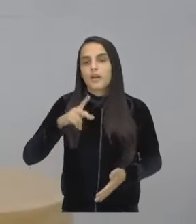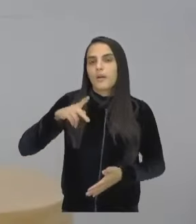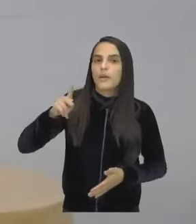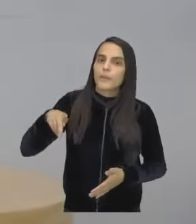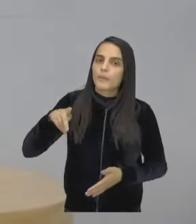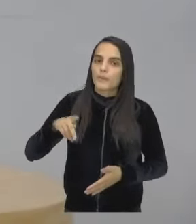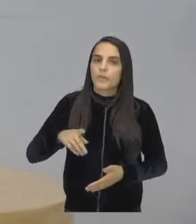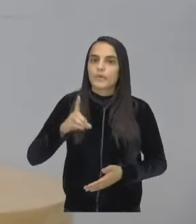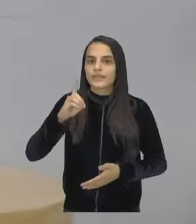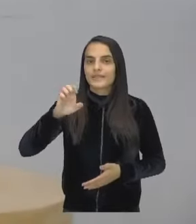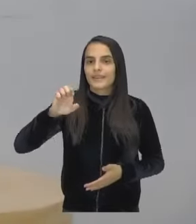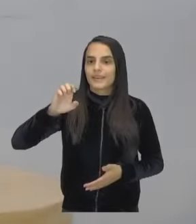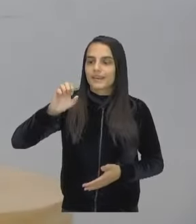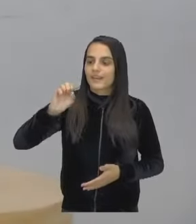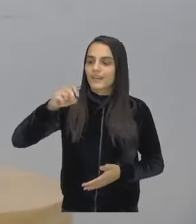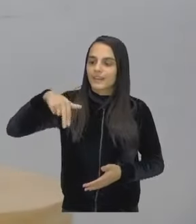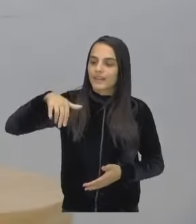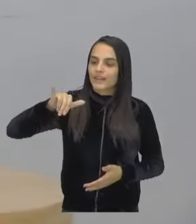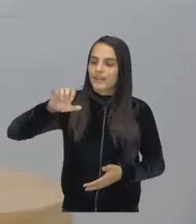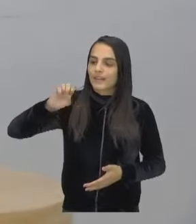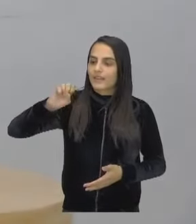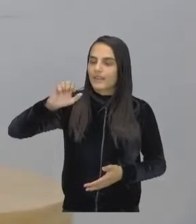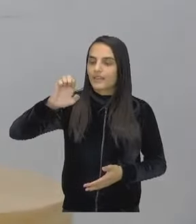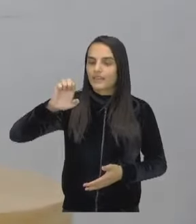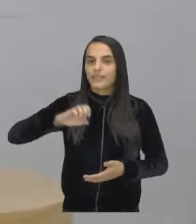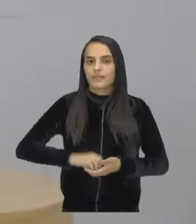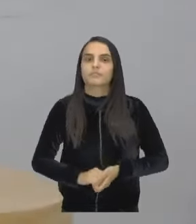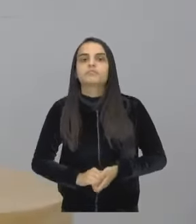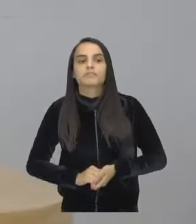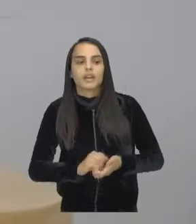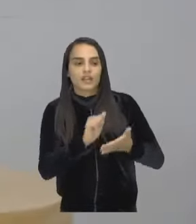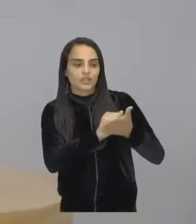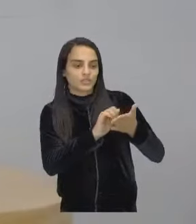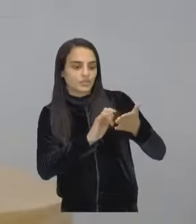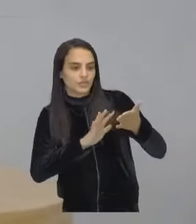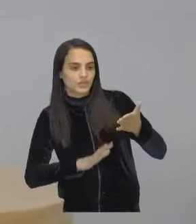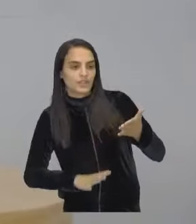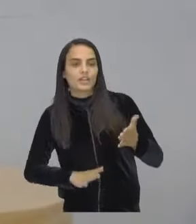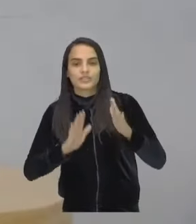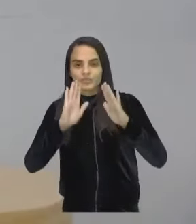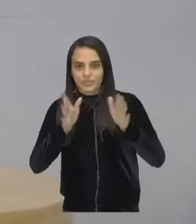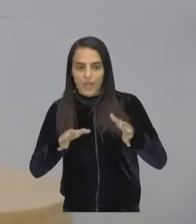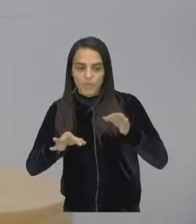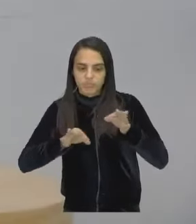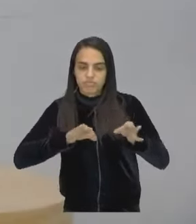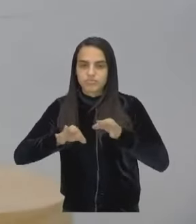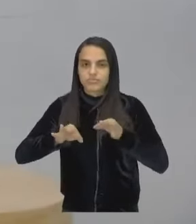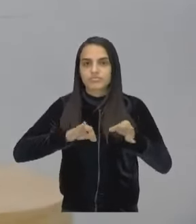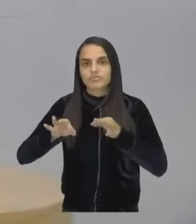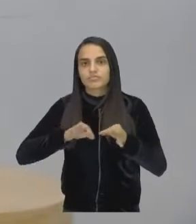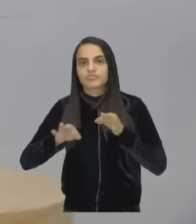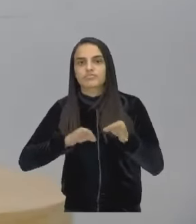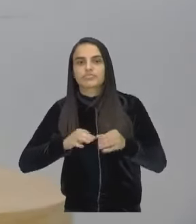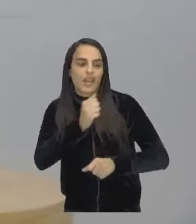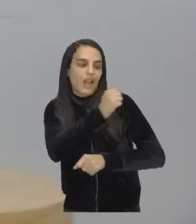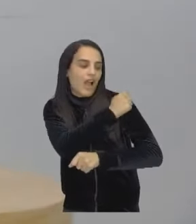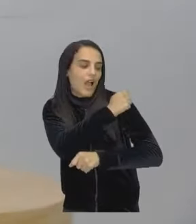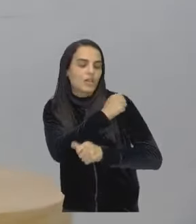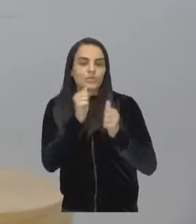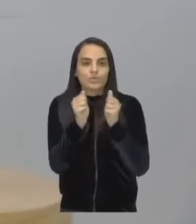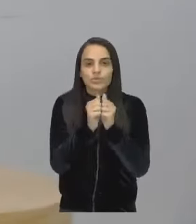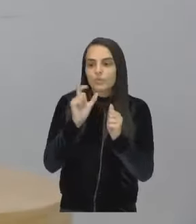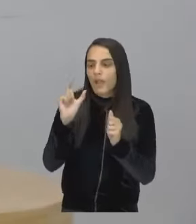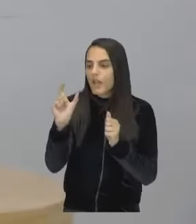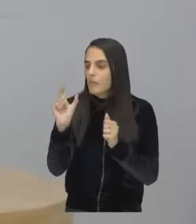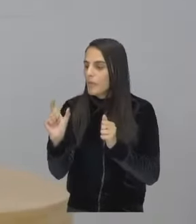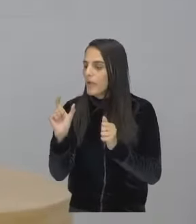um comentário, João. Manda ver. Fiz este exercício com meus alunos. Separei o puzzle, palavra por palavra, na aula,